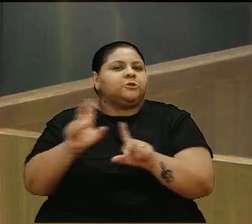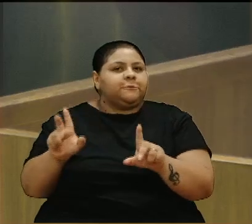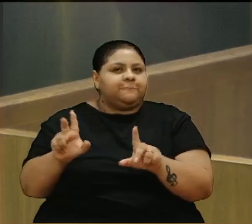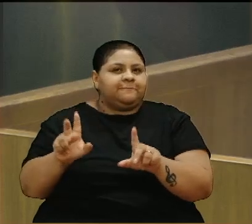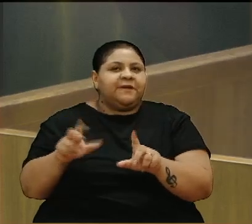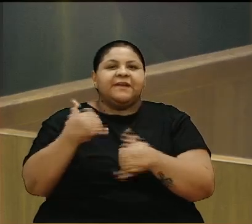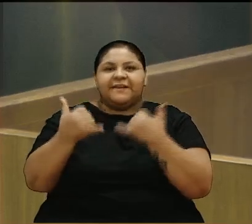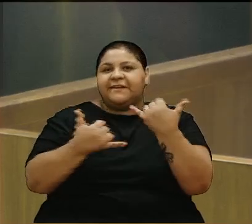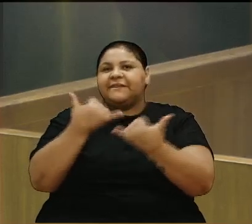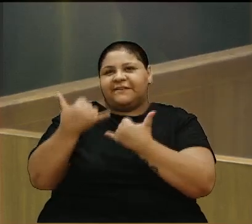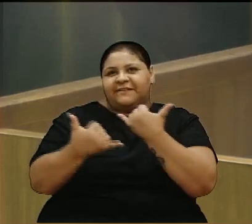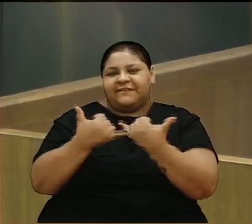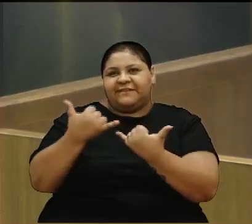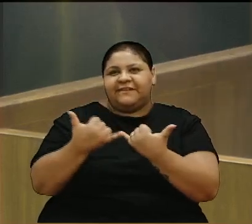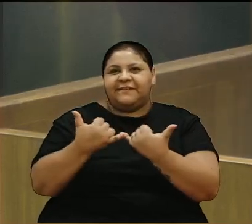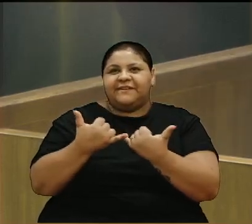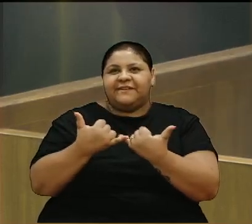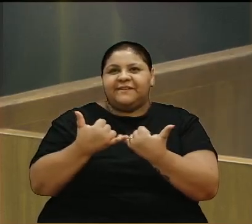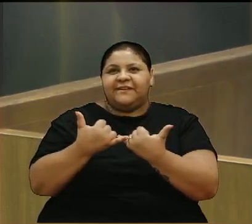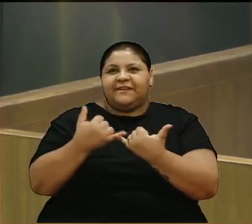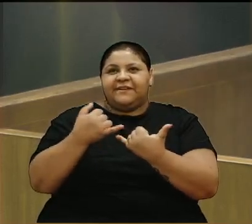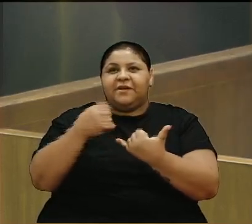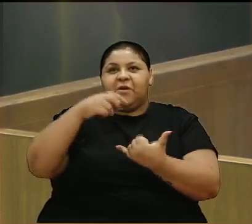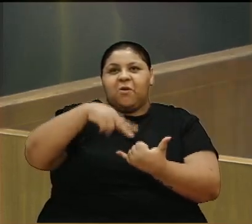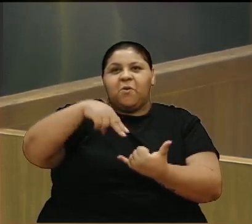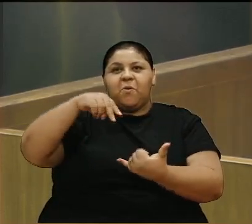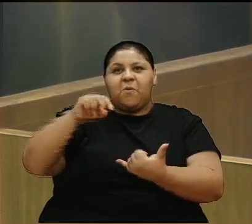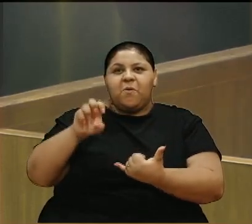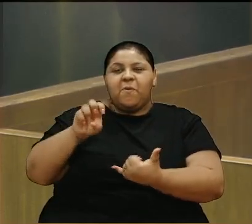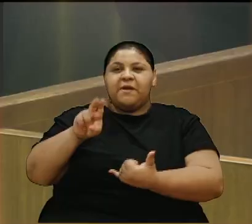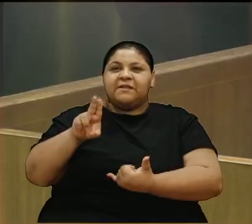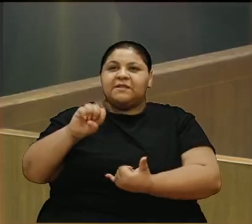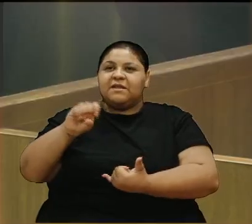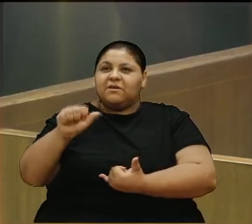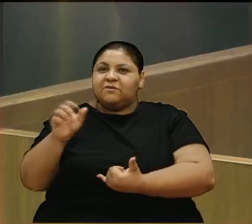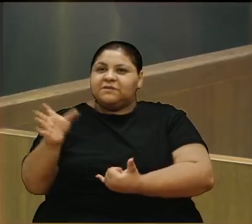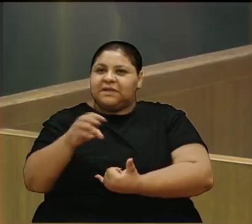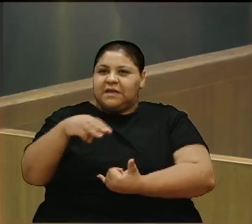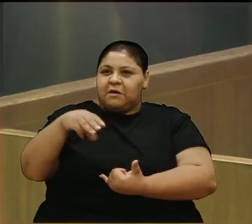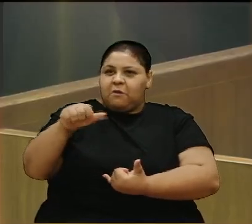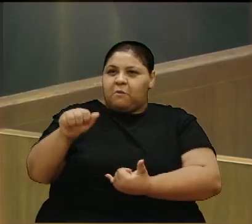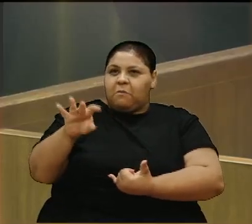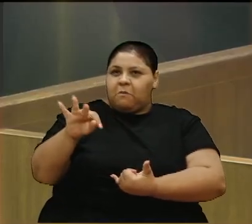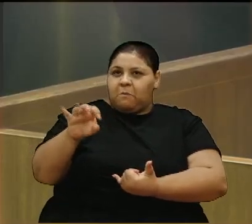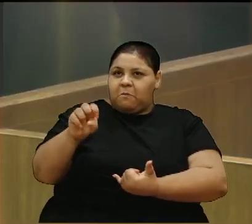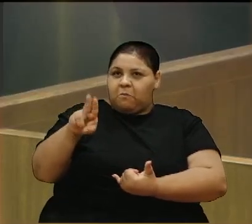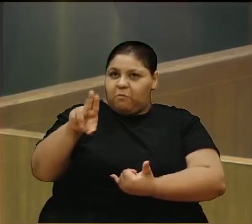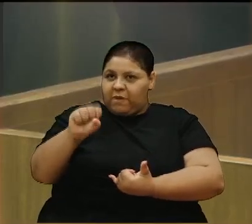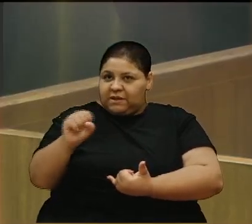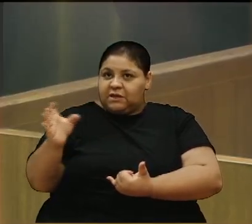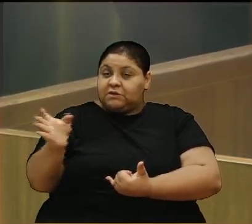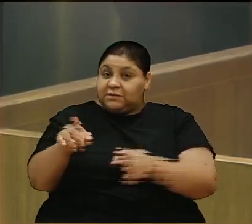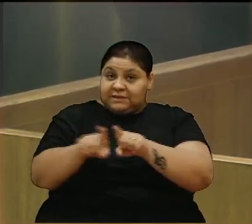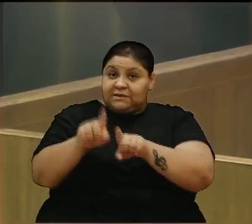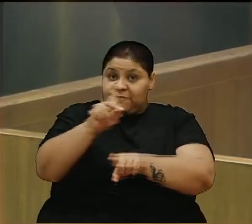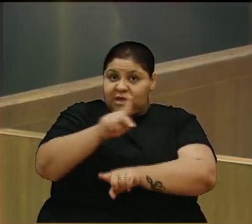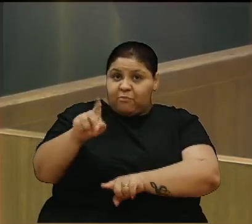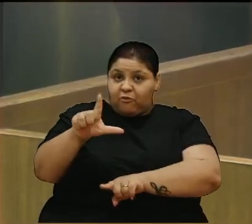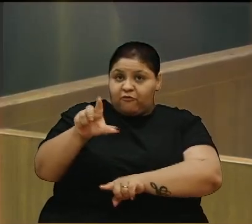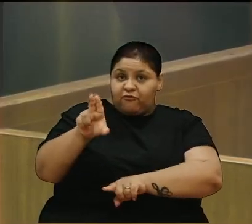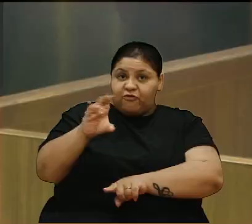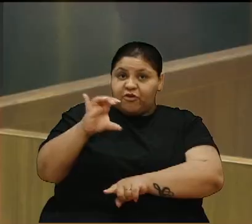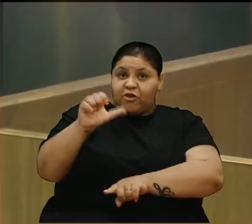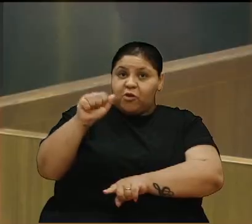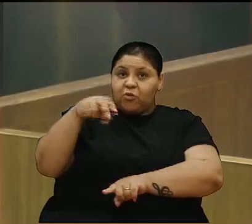brinco e brincava com a Neuza e com o Matheus, maravilhoso, quando eles vieram aqui, e com a prof. Luciana, que é uma prof, inclusive, do município